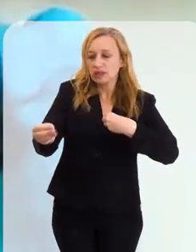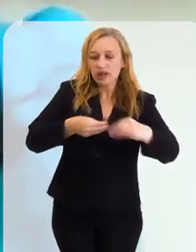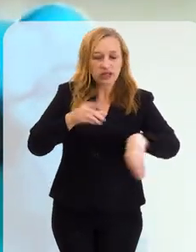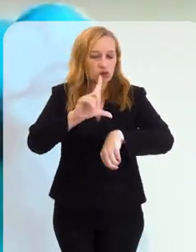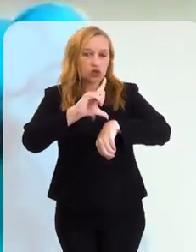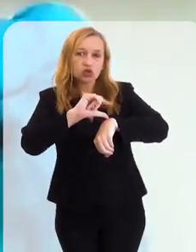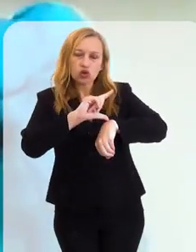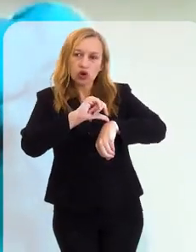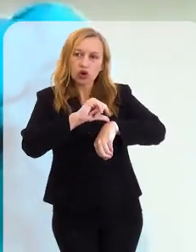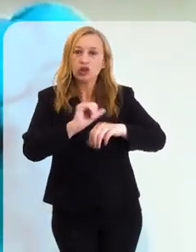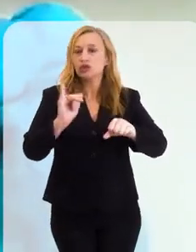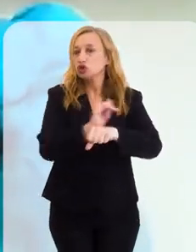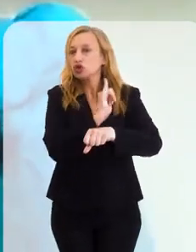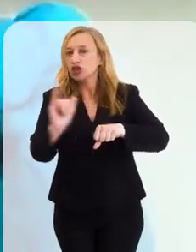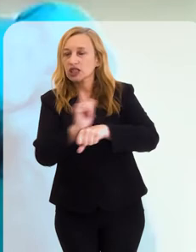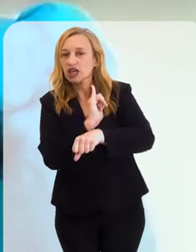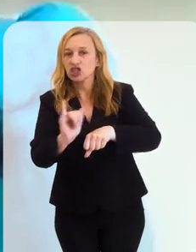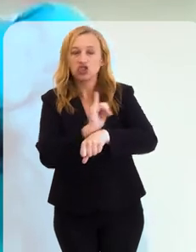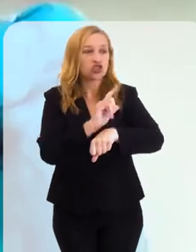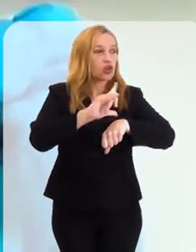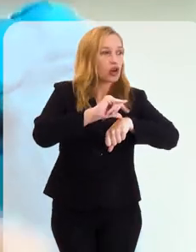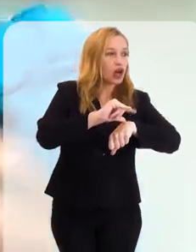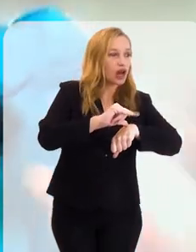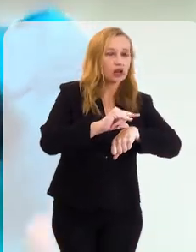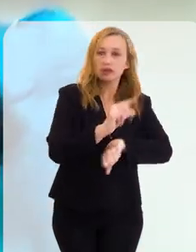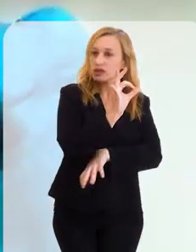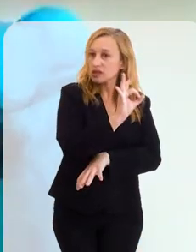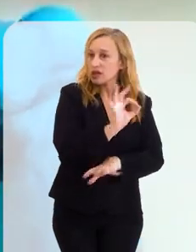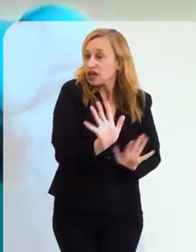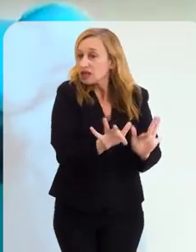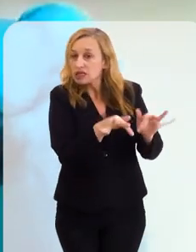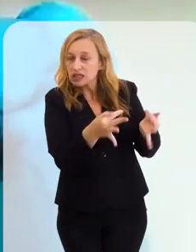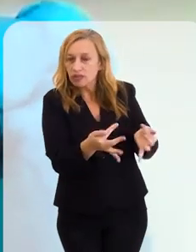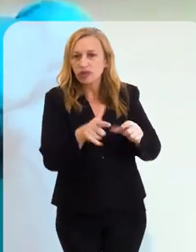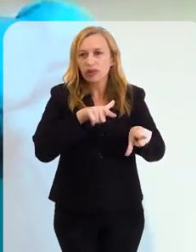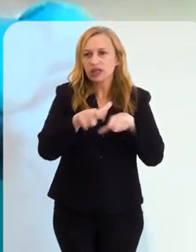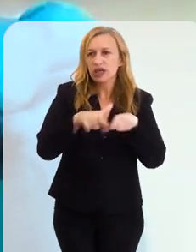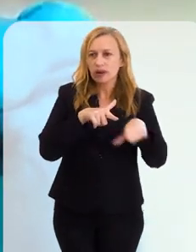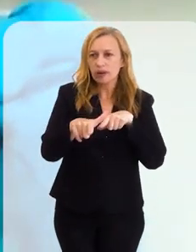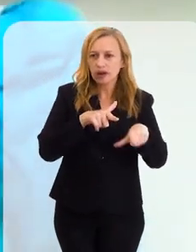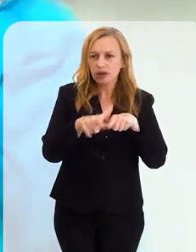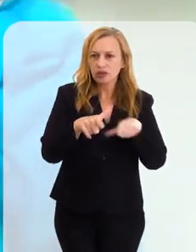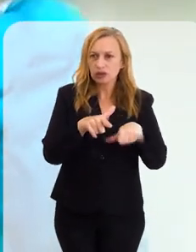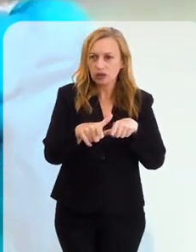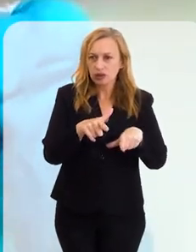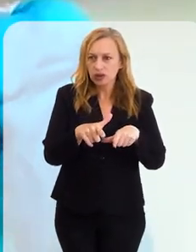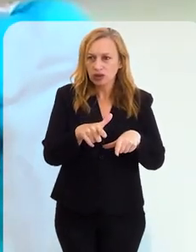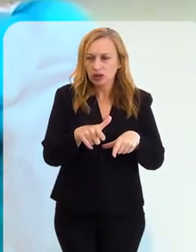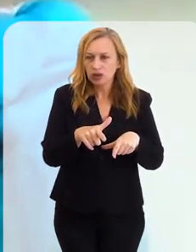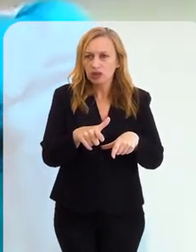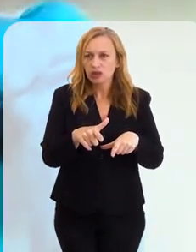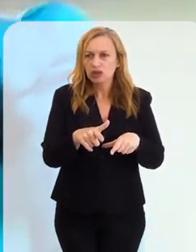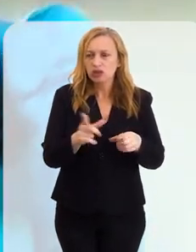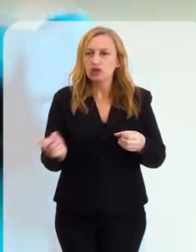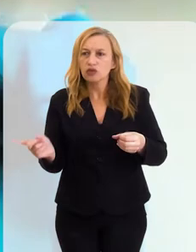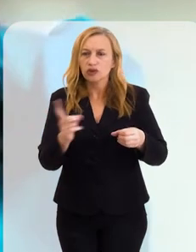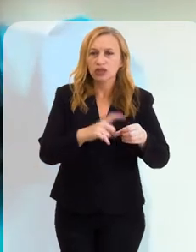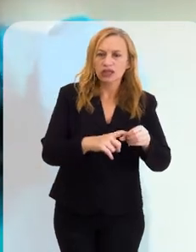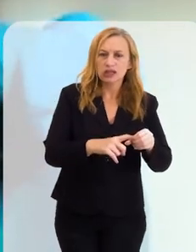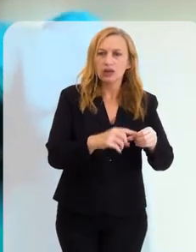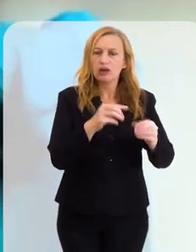as melhores práticas de flexibilização de horários, de planejamento de horários síncronos e assíncronos de trabalho,